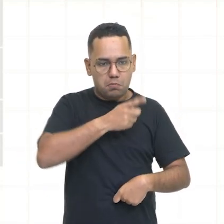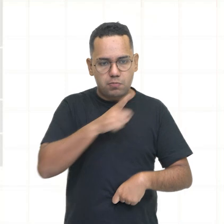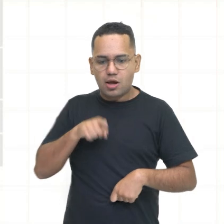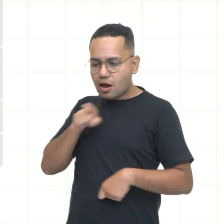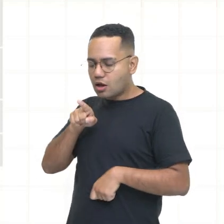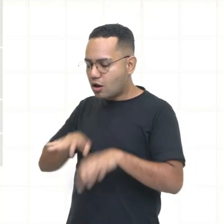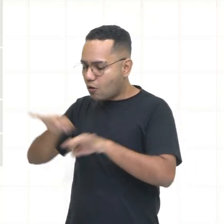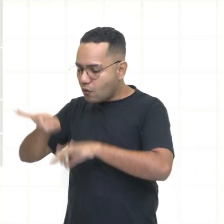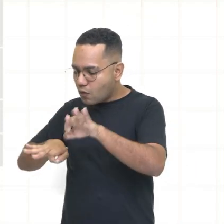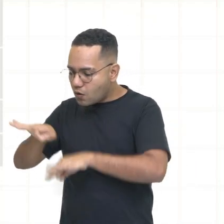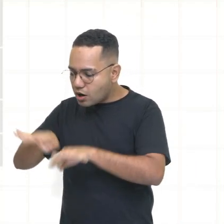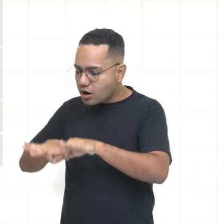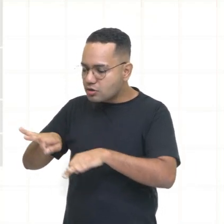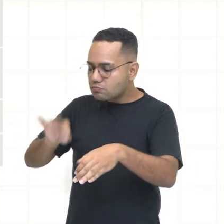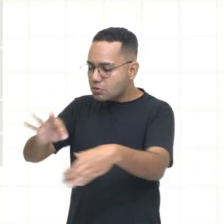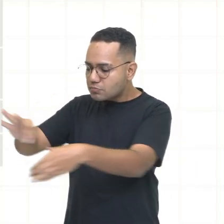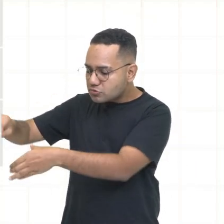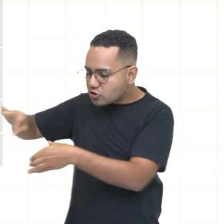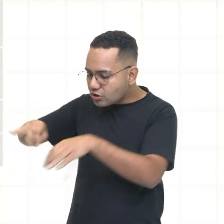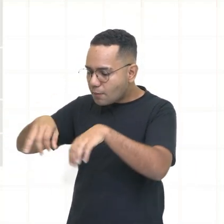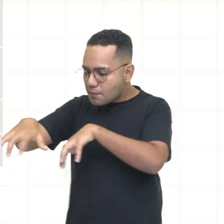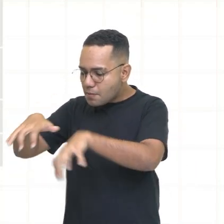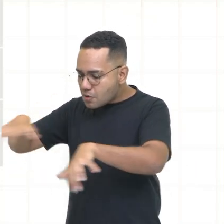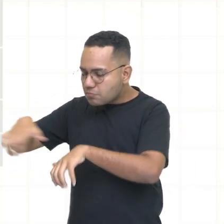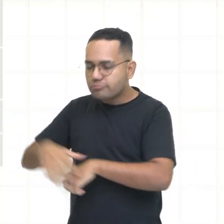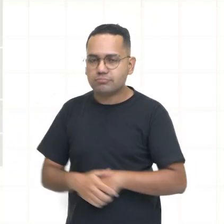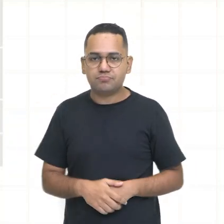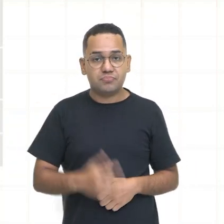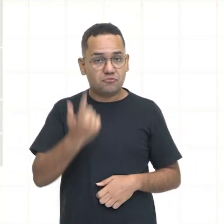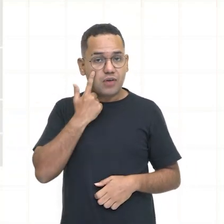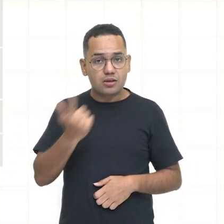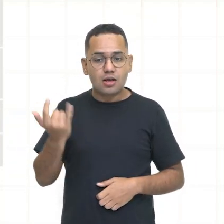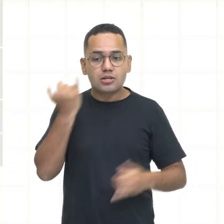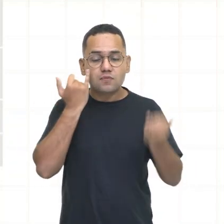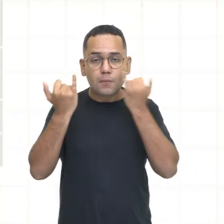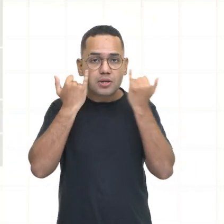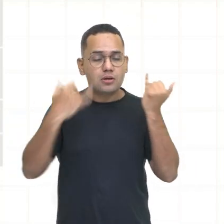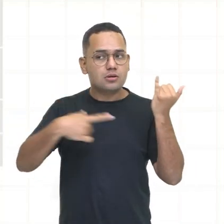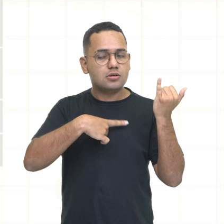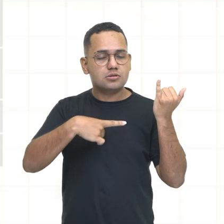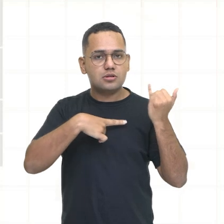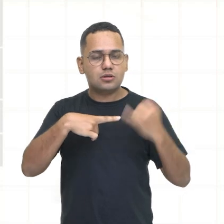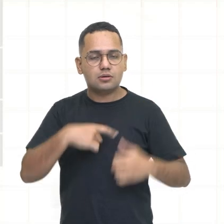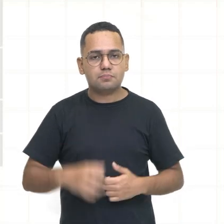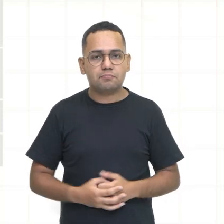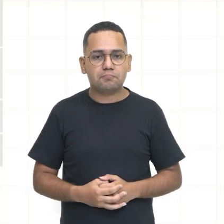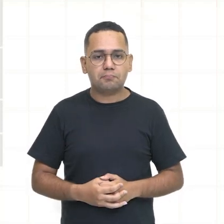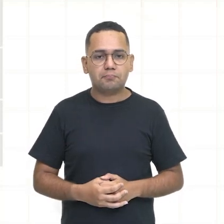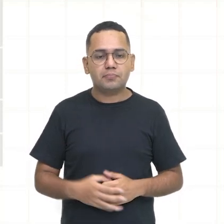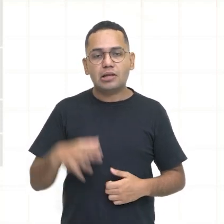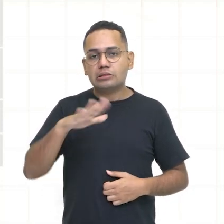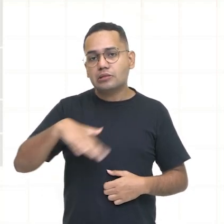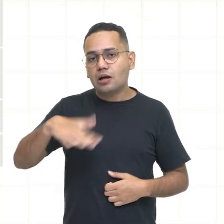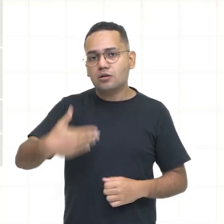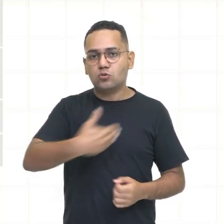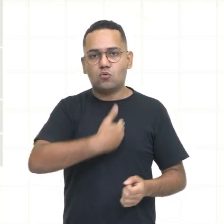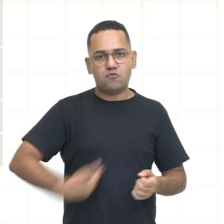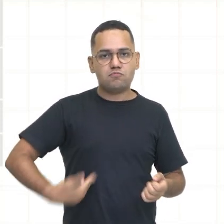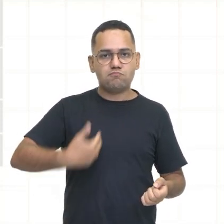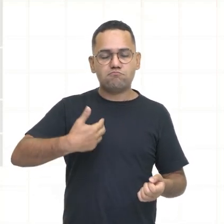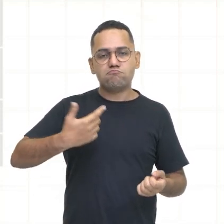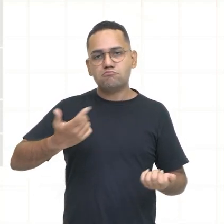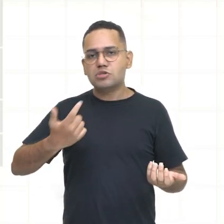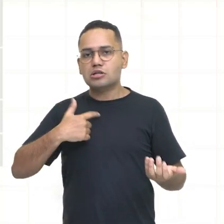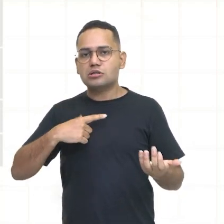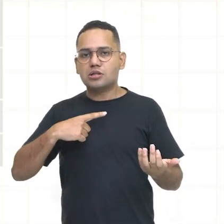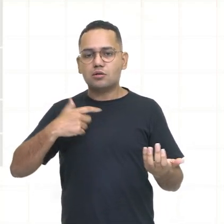está aí os dois movimentos políticos característicos daquele momento do período getulista,